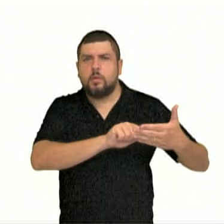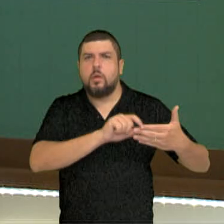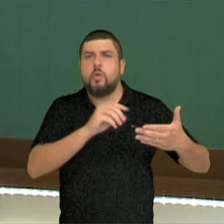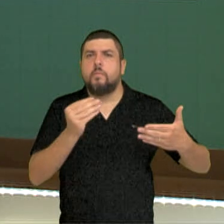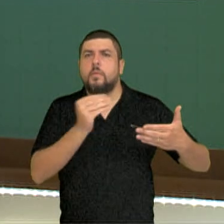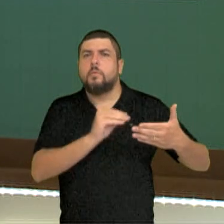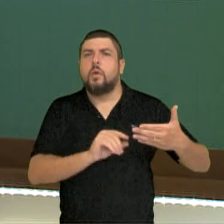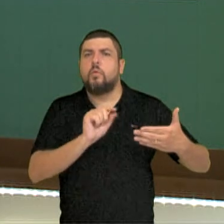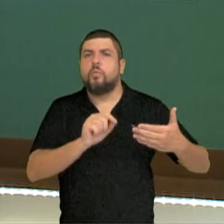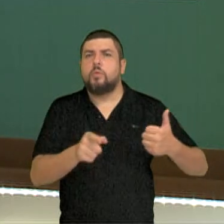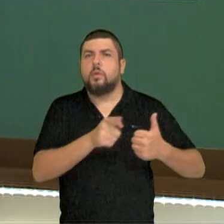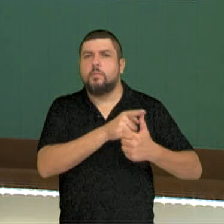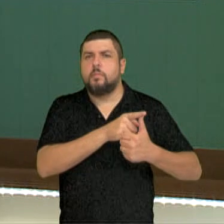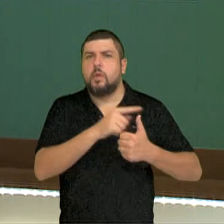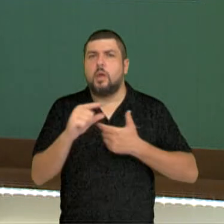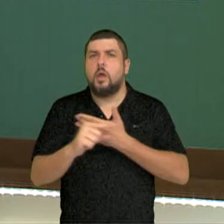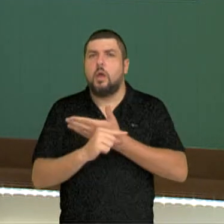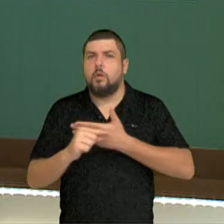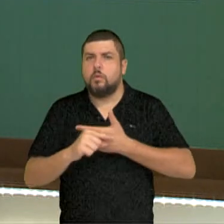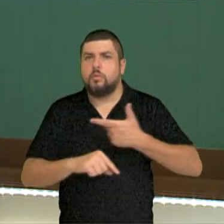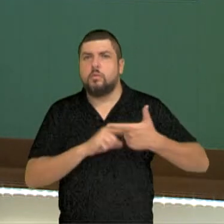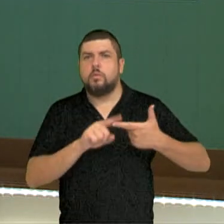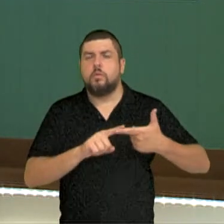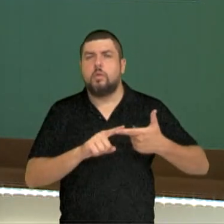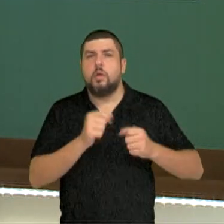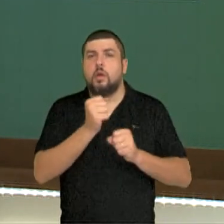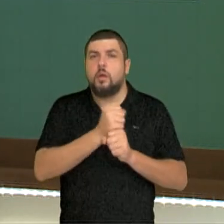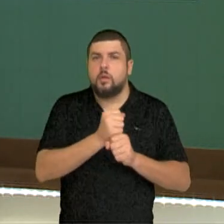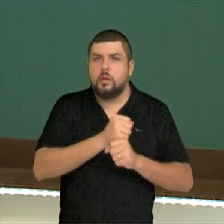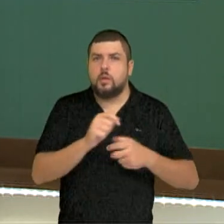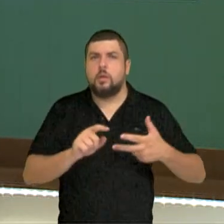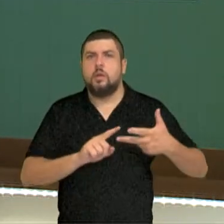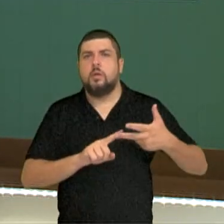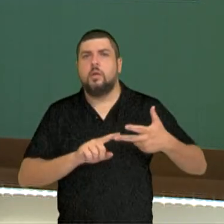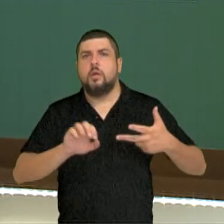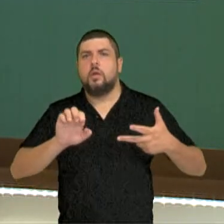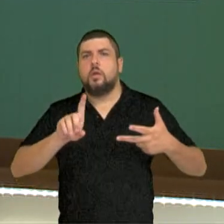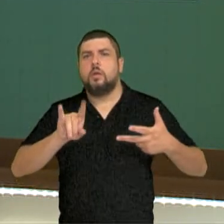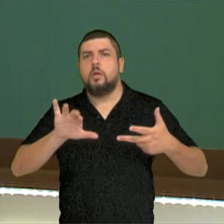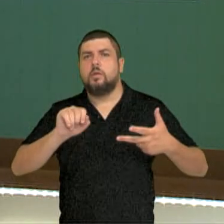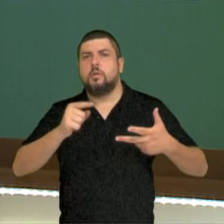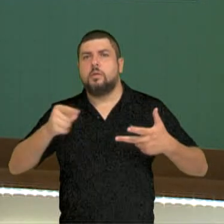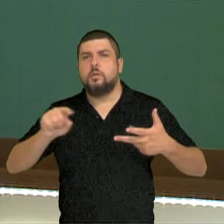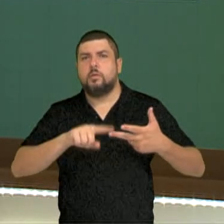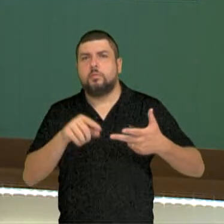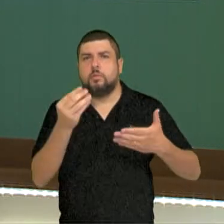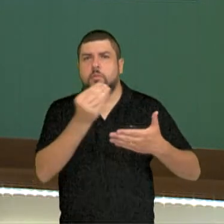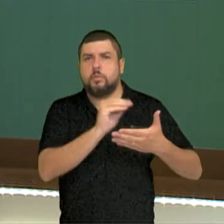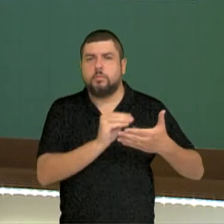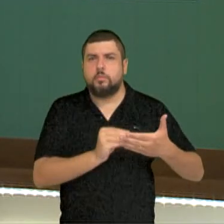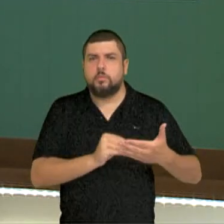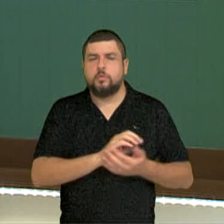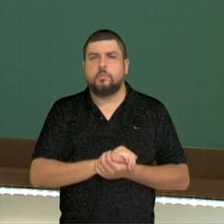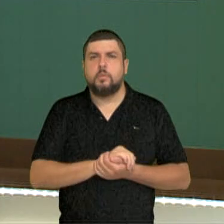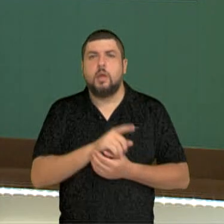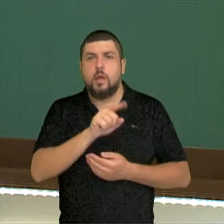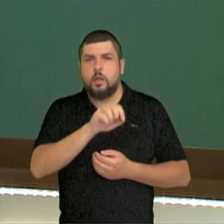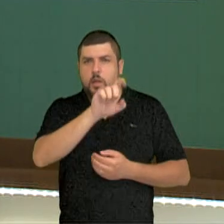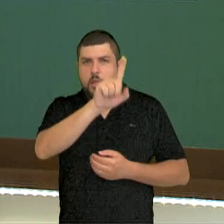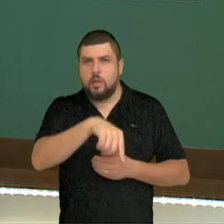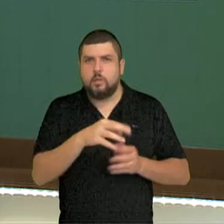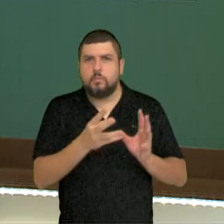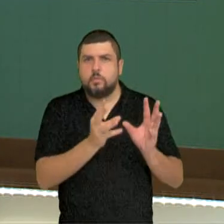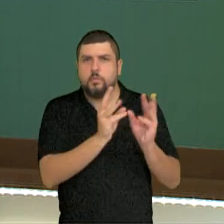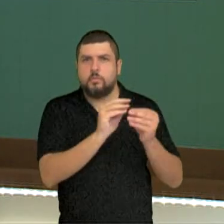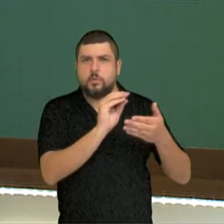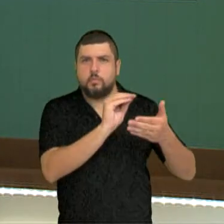edição, editora, etc. Essas informações vão caracterizar o objeto a ser